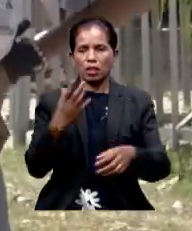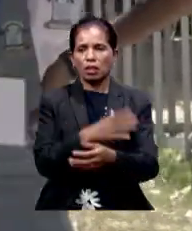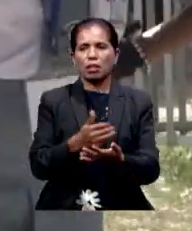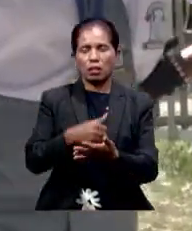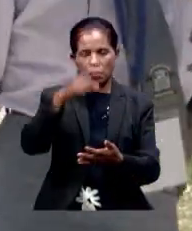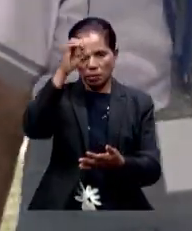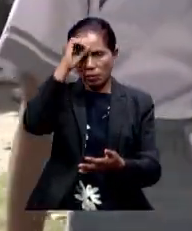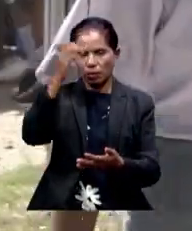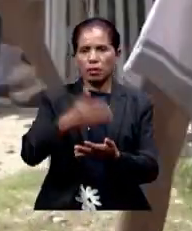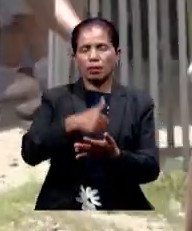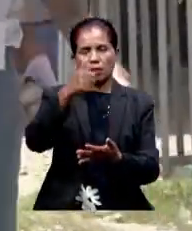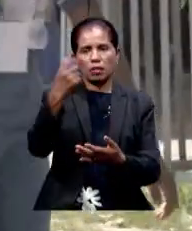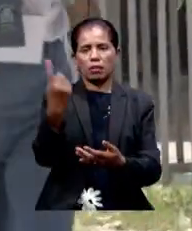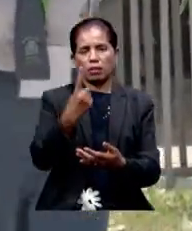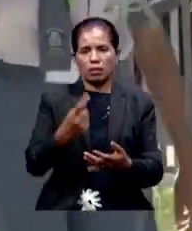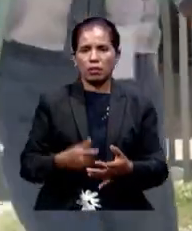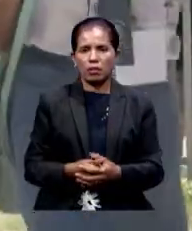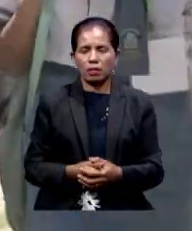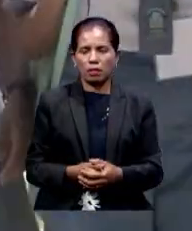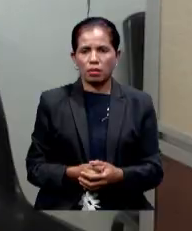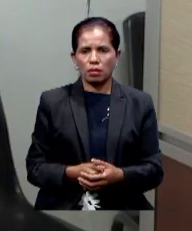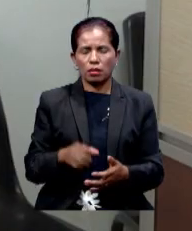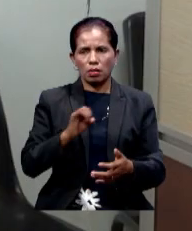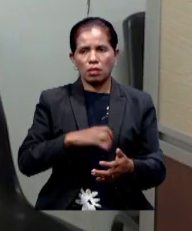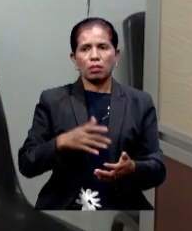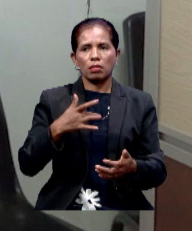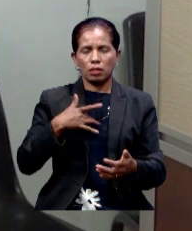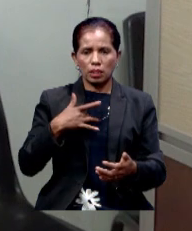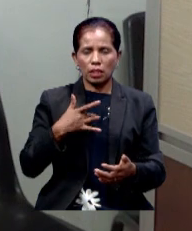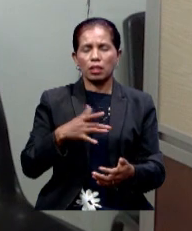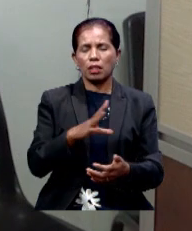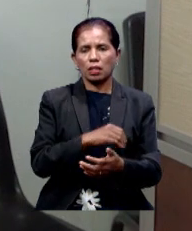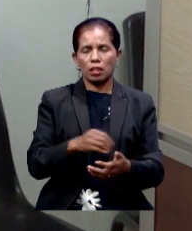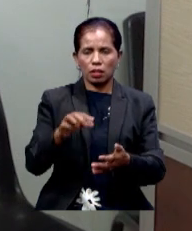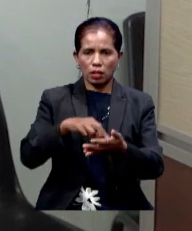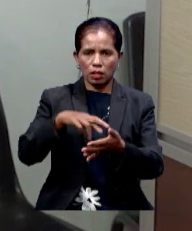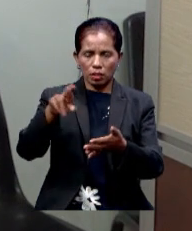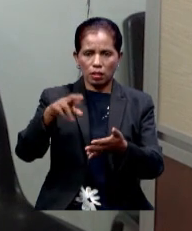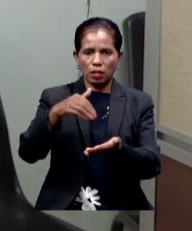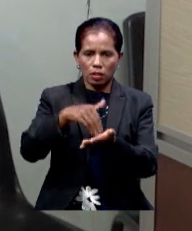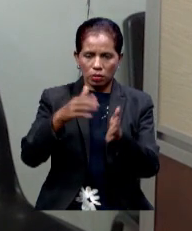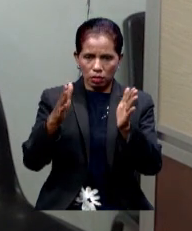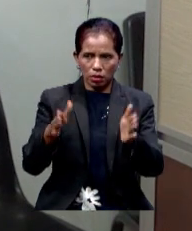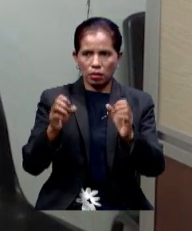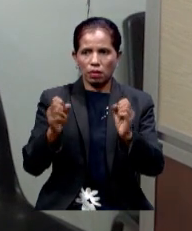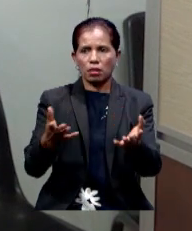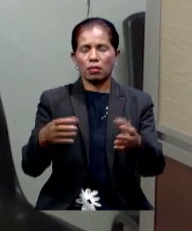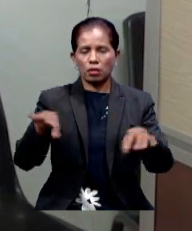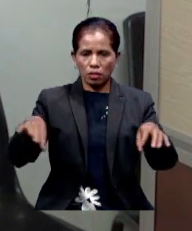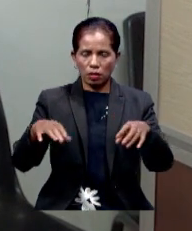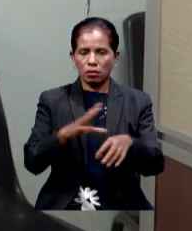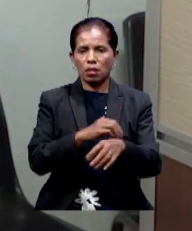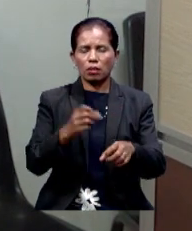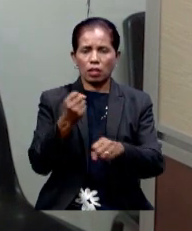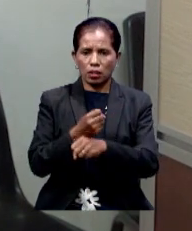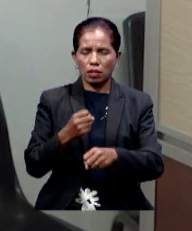nem o conato. Eu senti, deve, manual, né, né, mas então briga aluno, né, a tu, a casa, para ver,